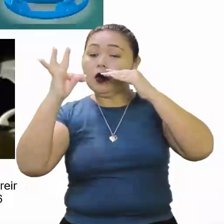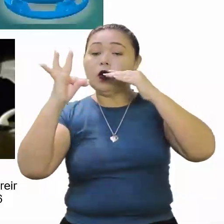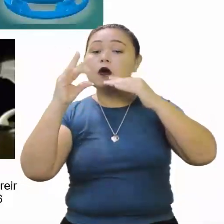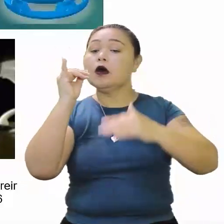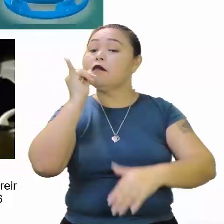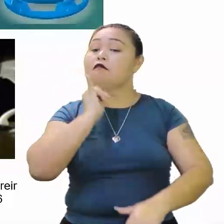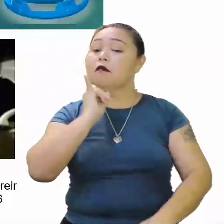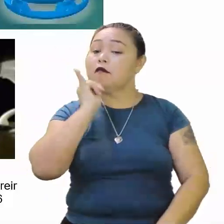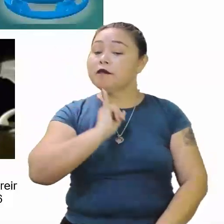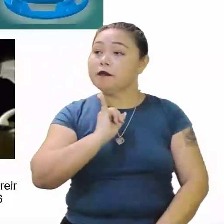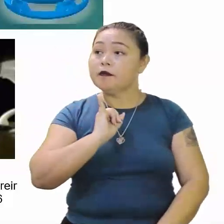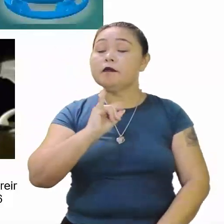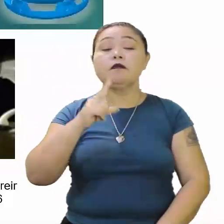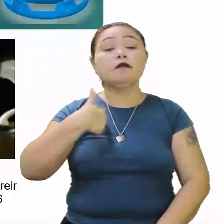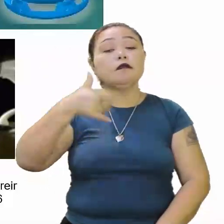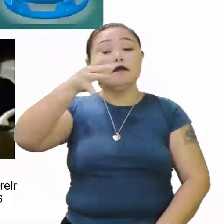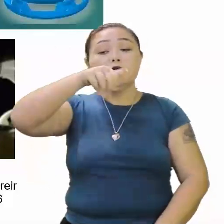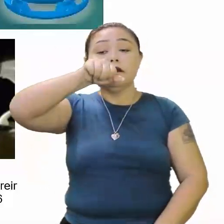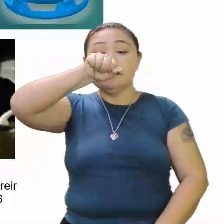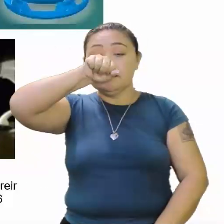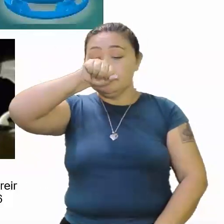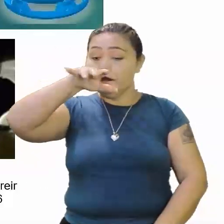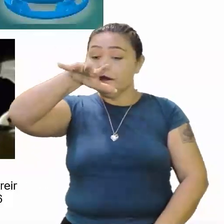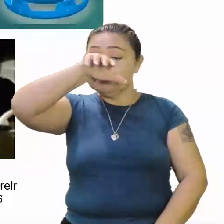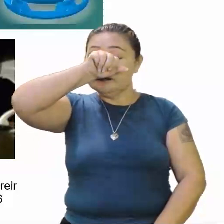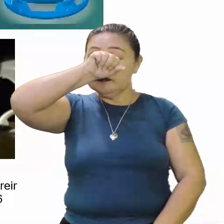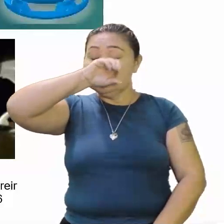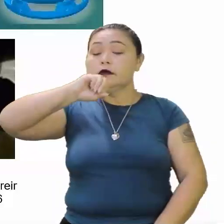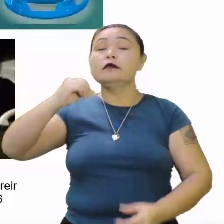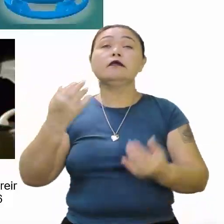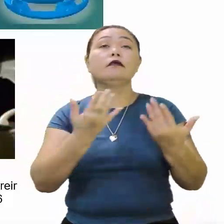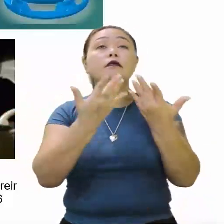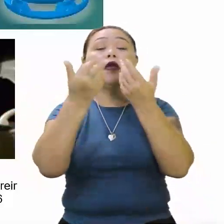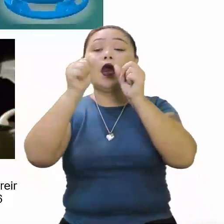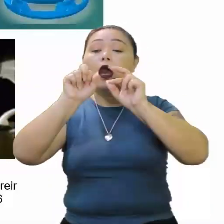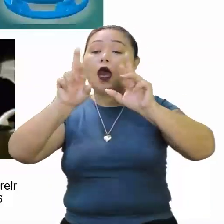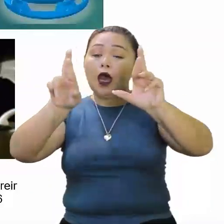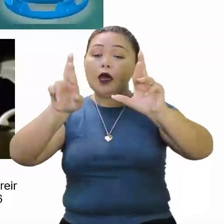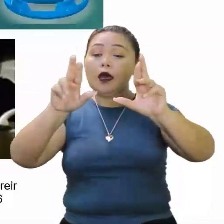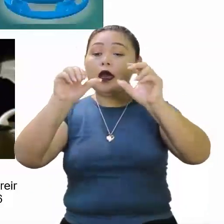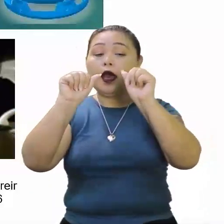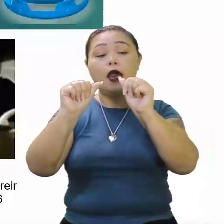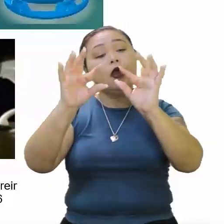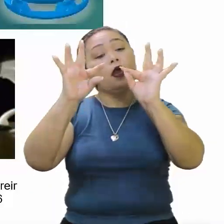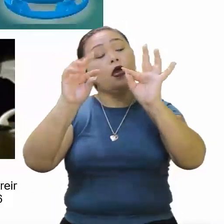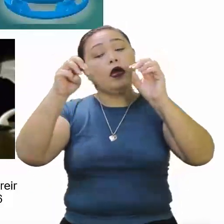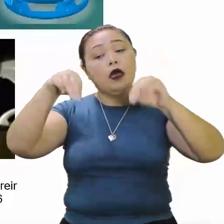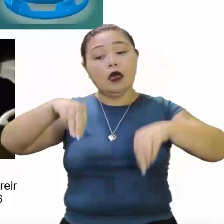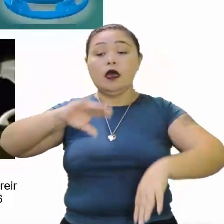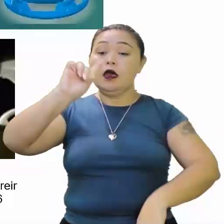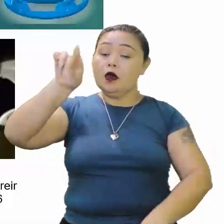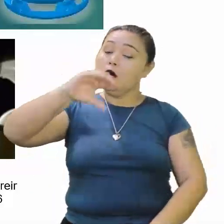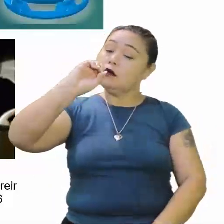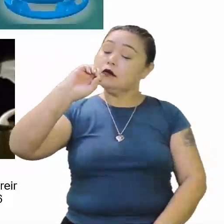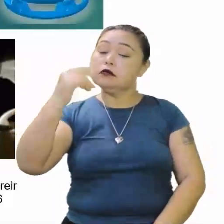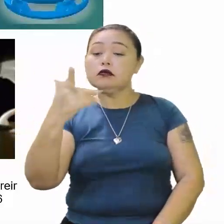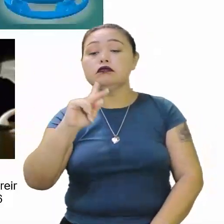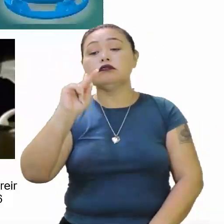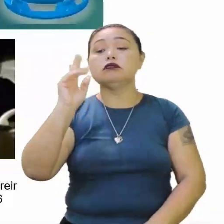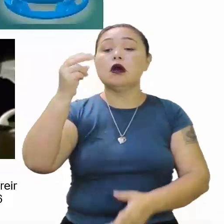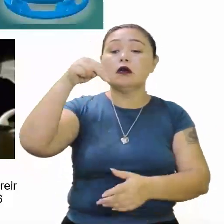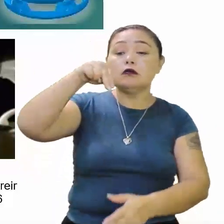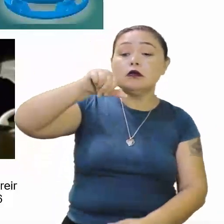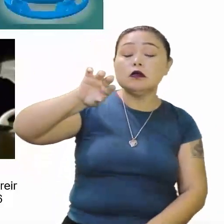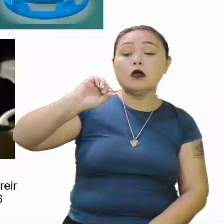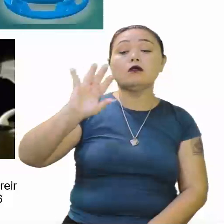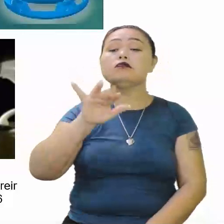estamos respirando ar atmosférico. Então, o ar atmosférico é uma mistura de oxigênio, nitrogênio, CO2 e